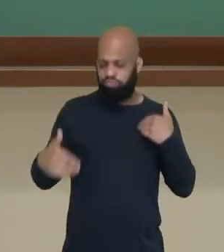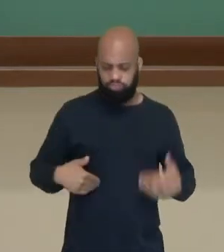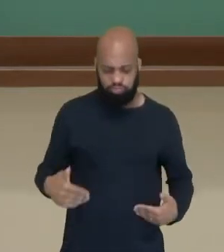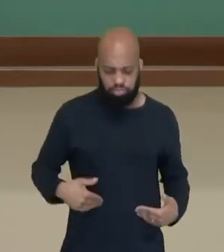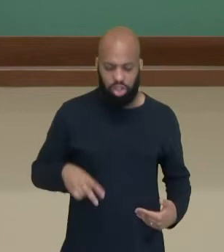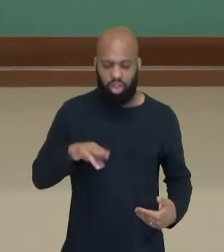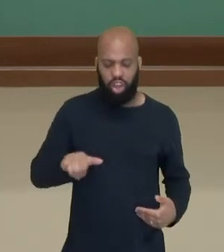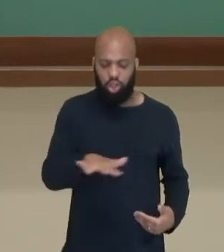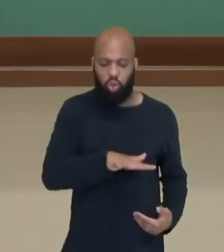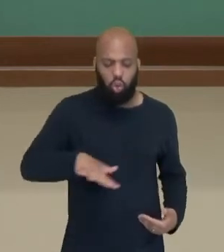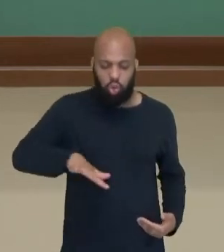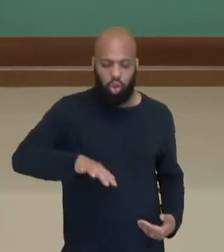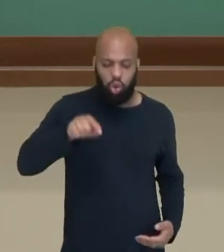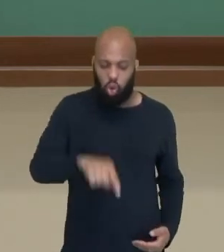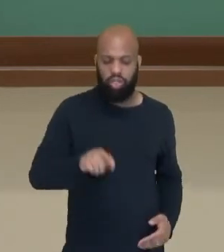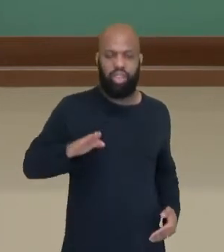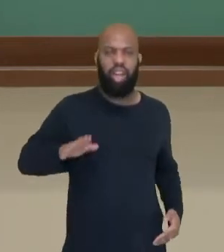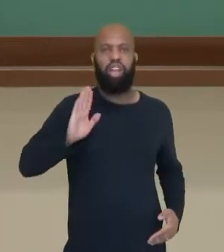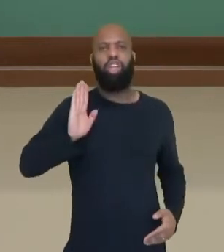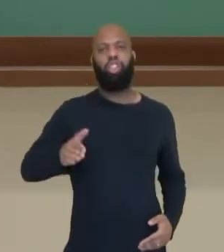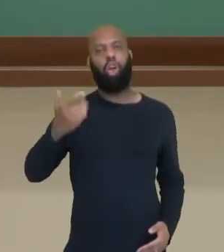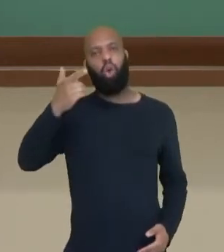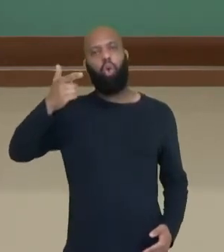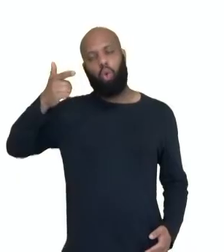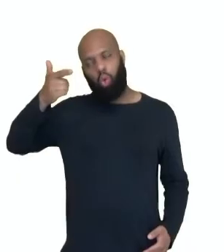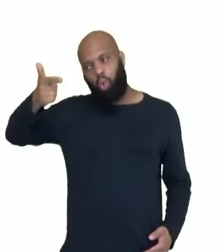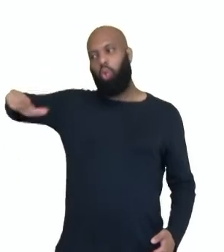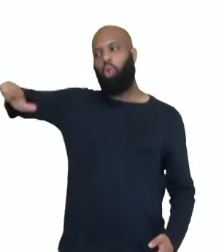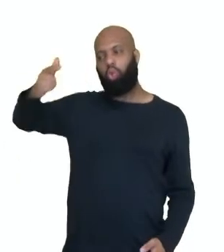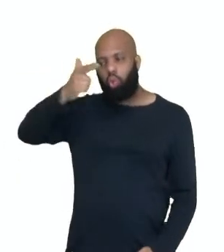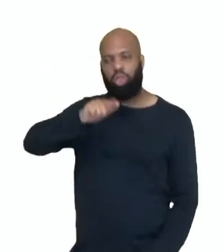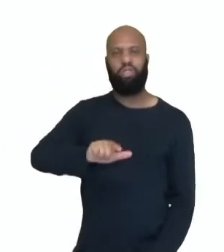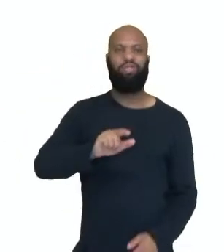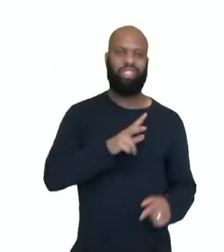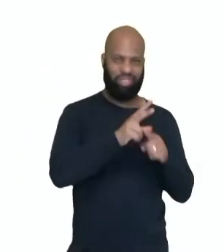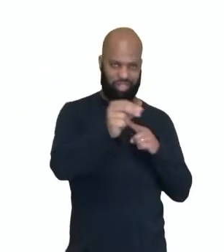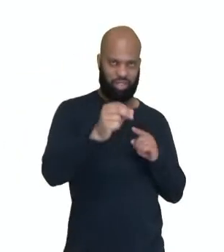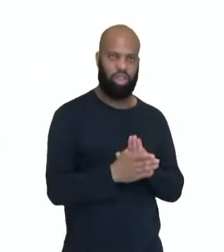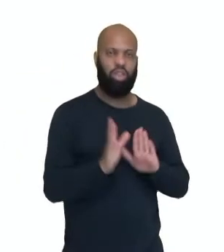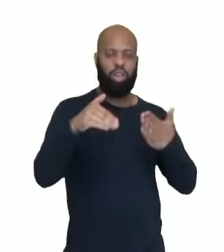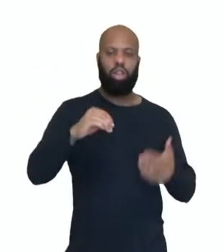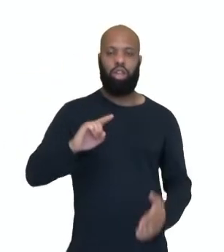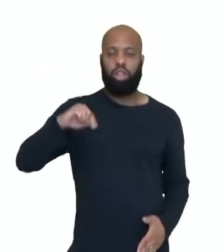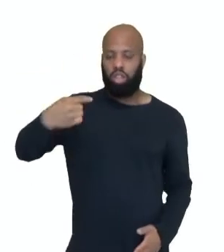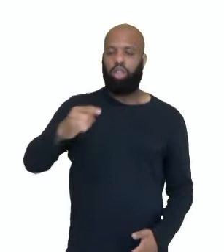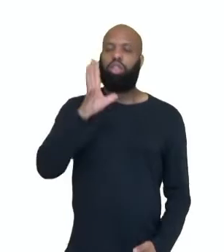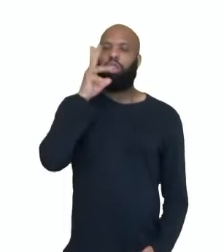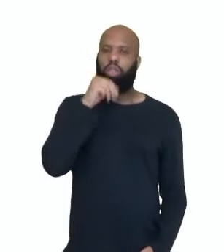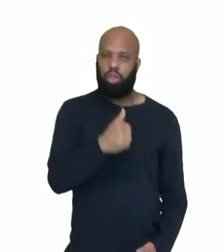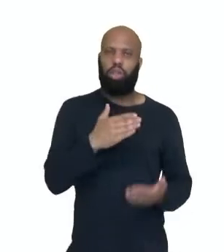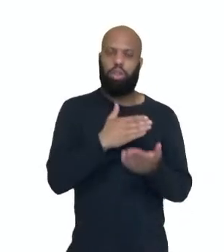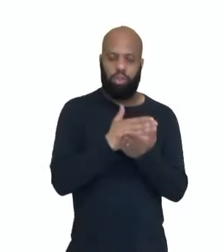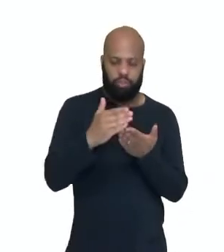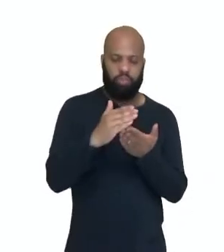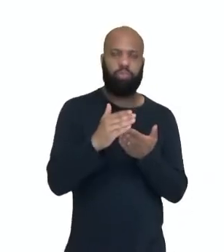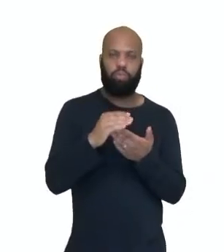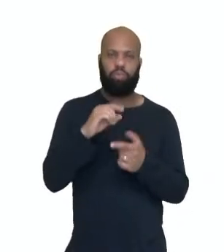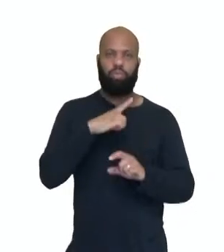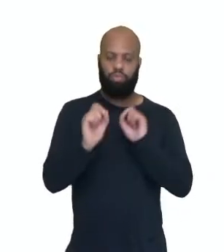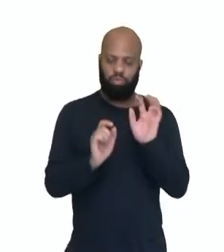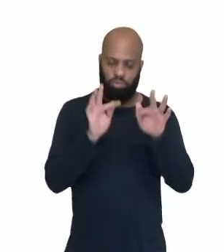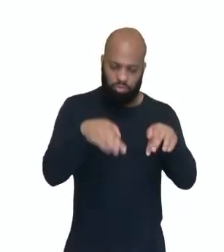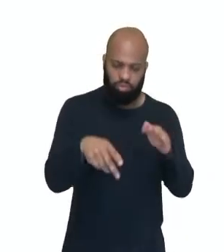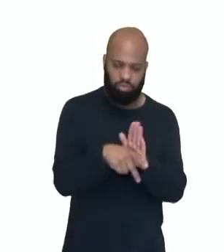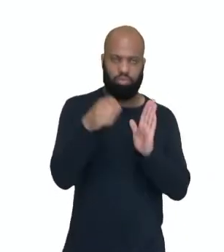no chão, o adversário já ganhou a luta. Após o longo aquecimento, a luta geralmente se encerra em